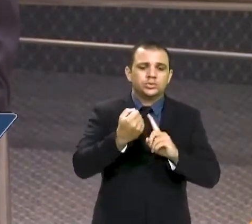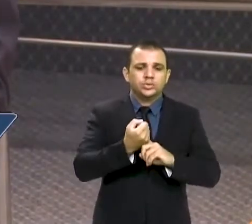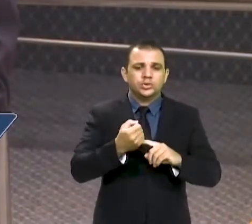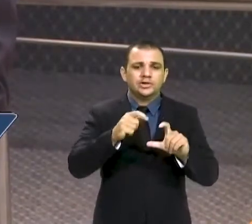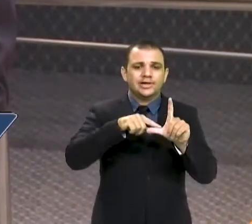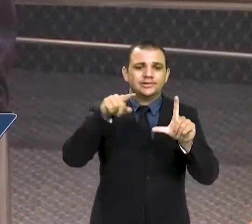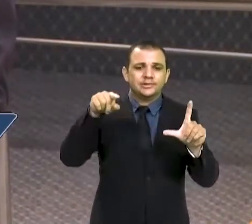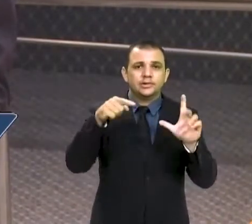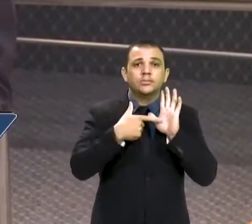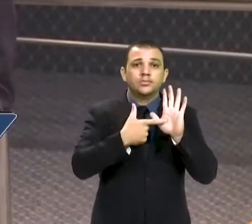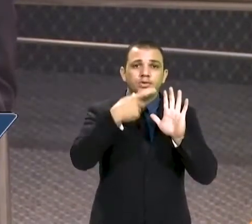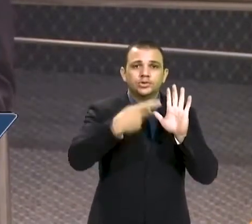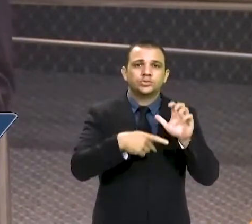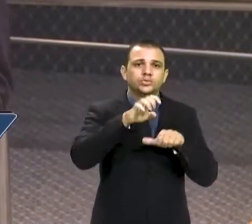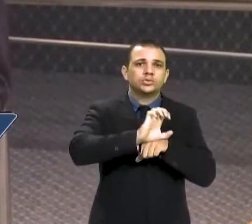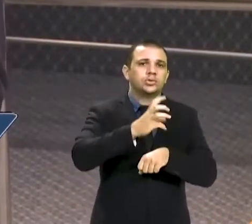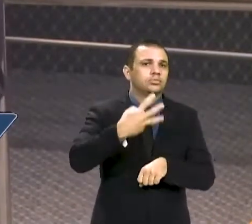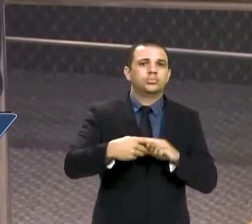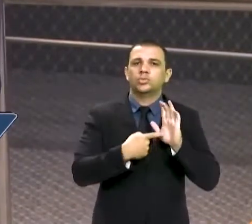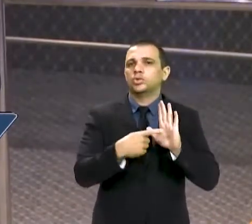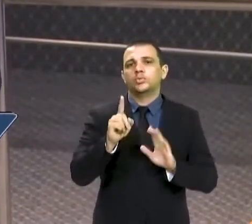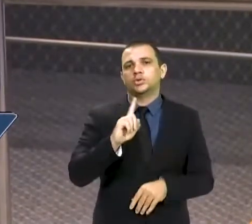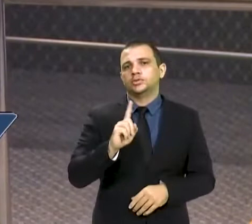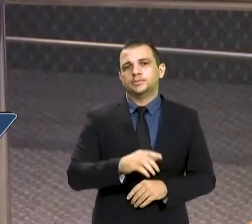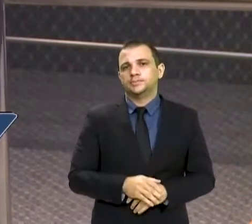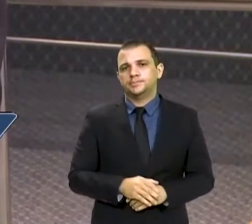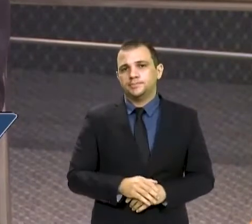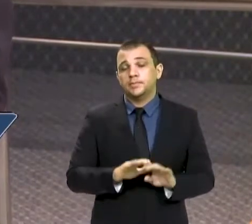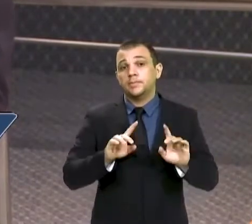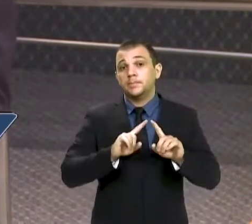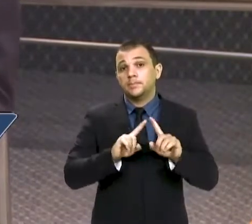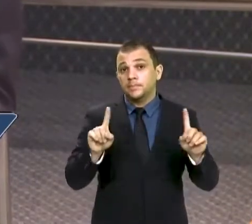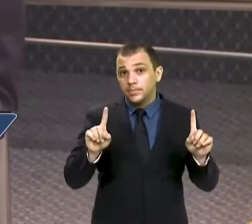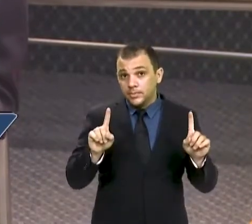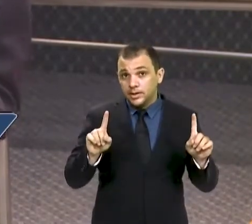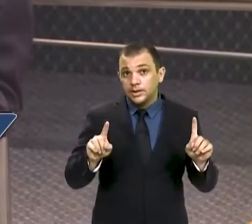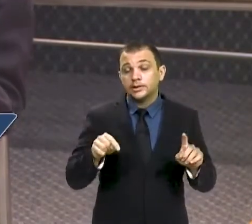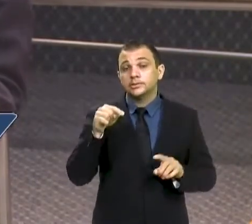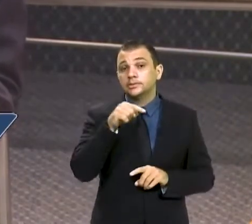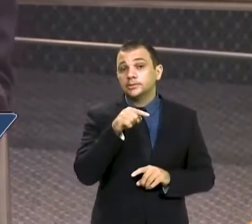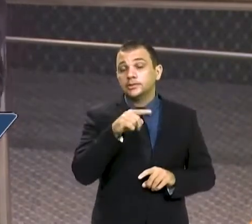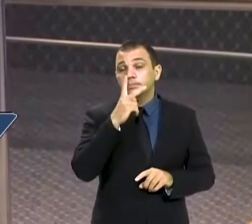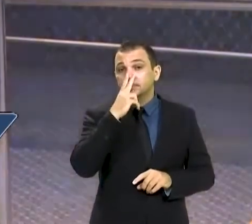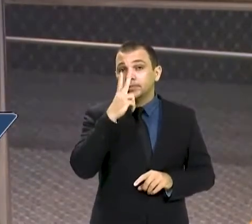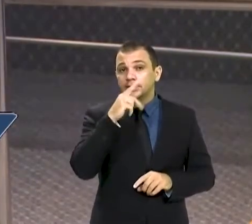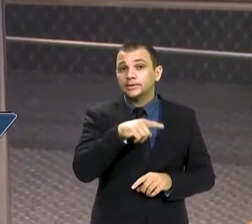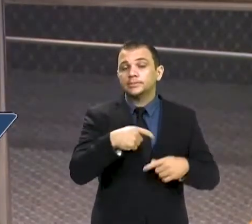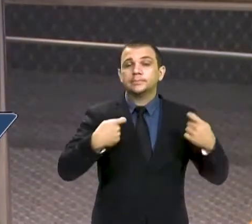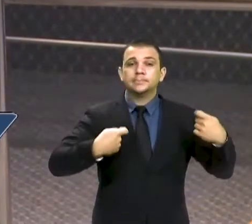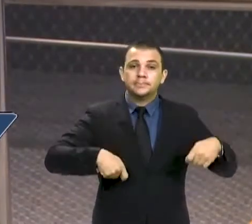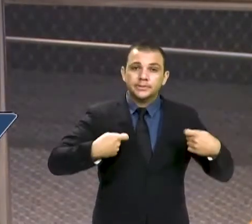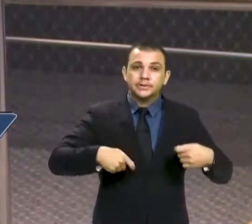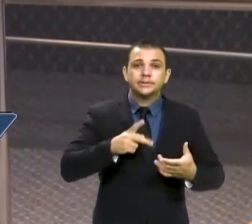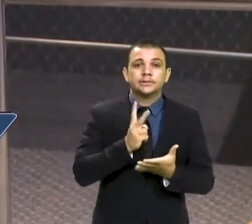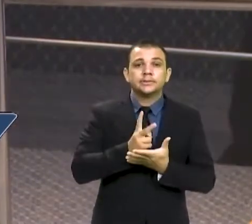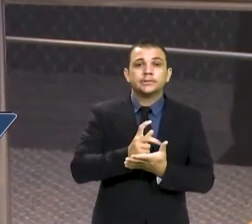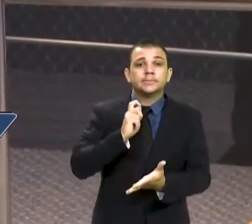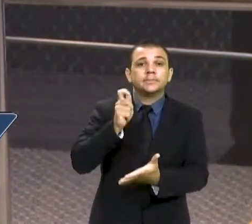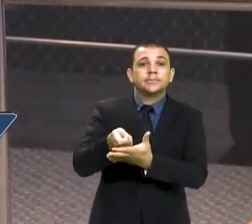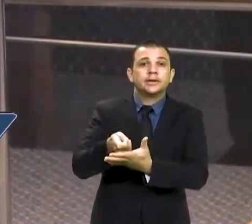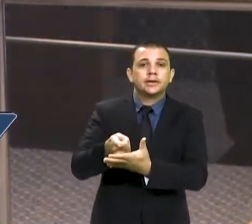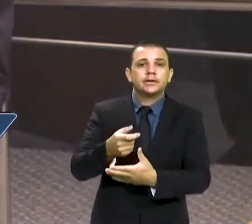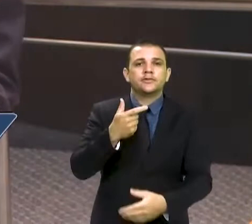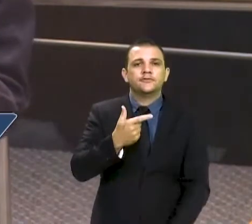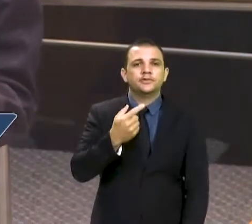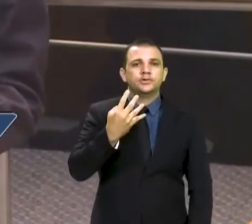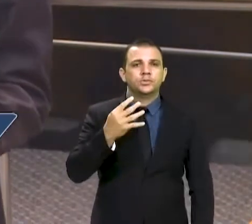do Maranhão. Apesar disso, eles encontram uma necessidade de pagamento de